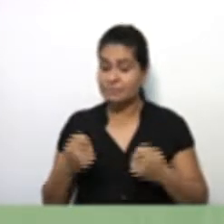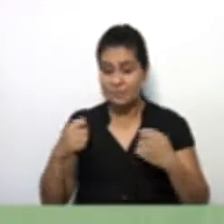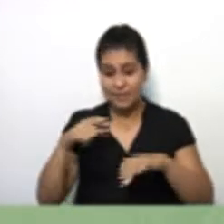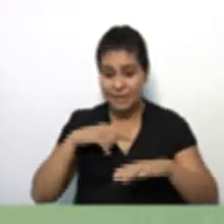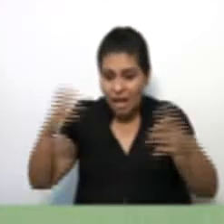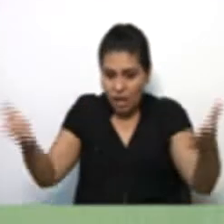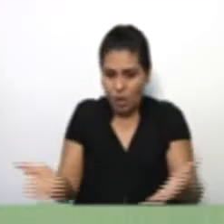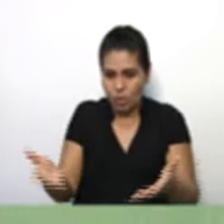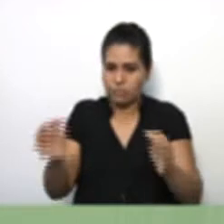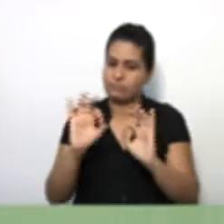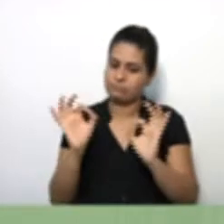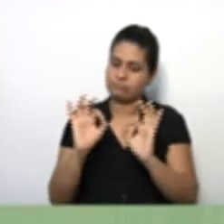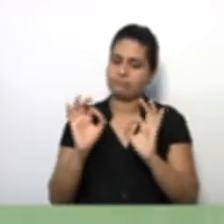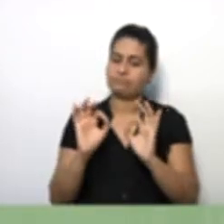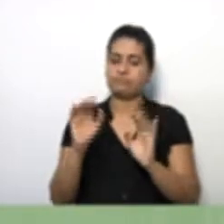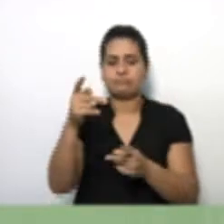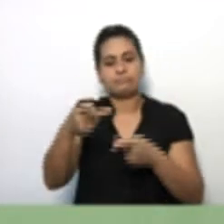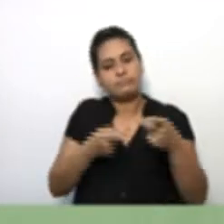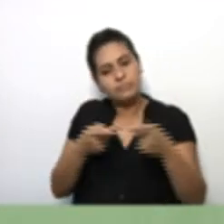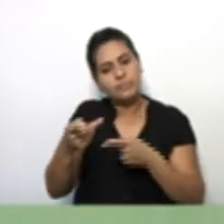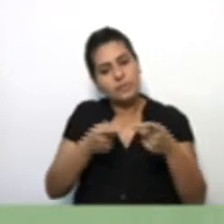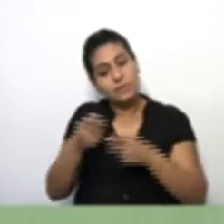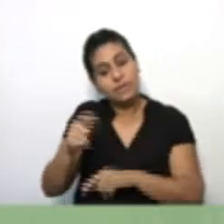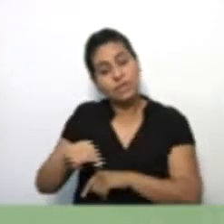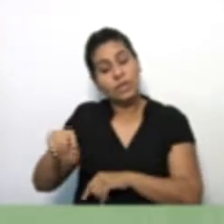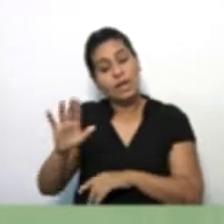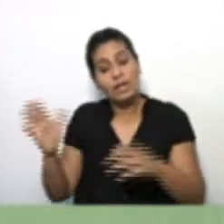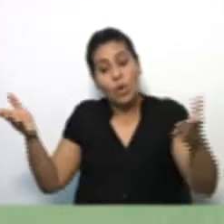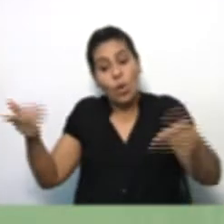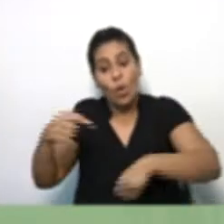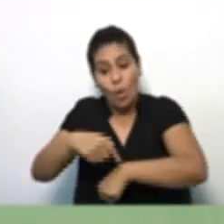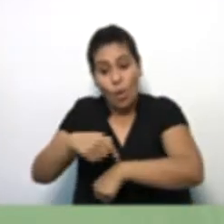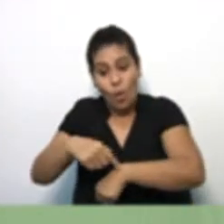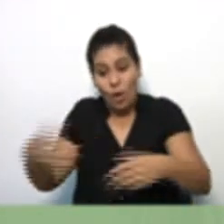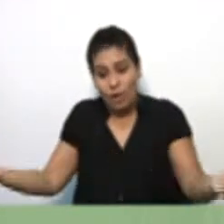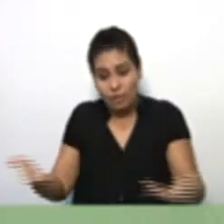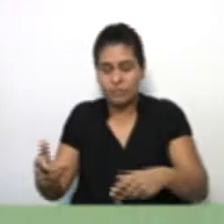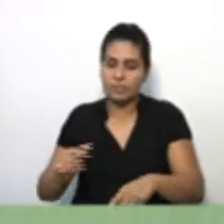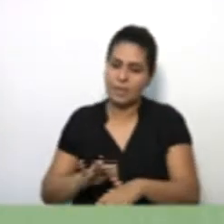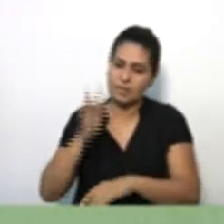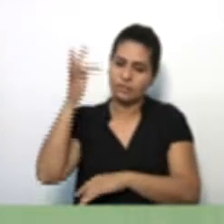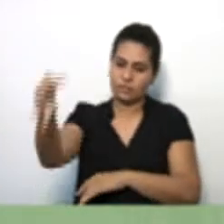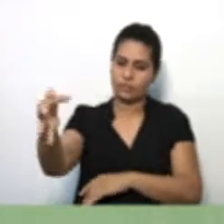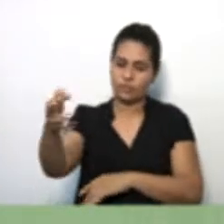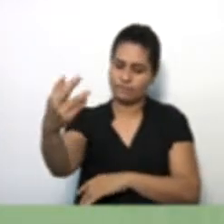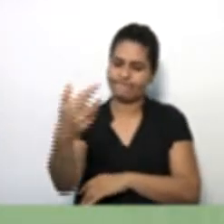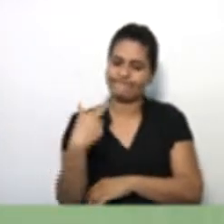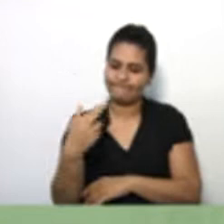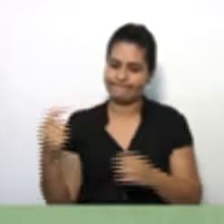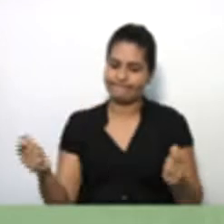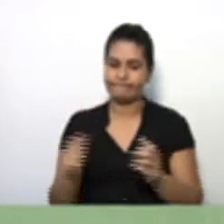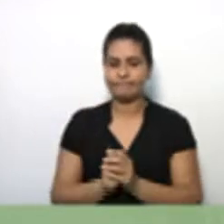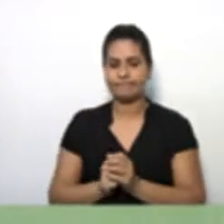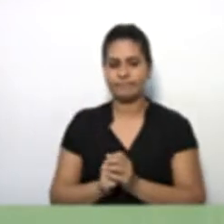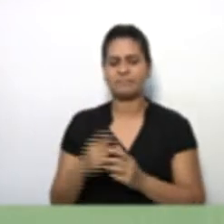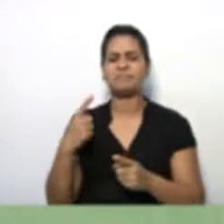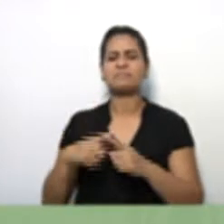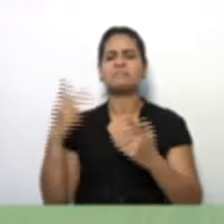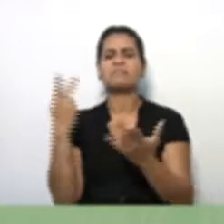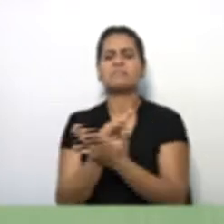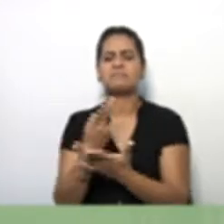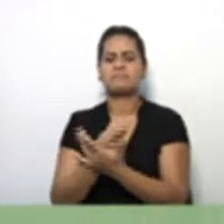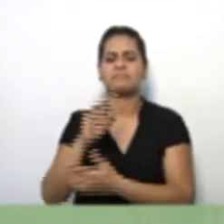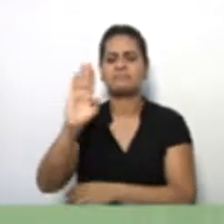resultado agora. Né? Ninguém planeja para obter um resultado nesse momento, mas sim um resultado futuro. Vamos ver por que a letra B está